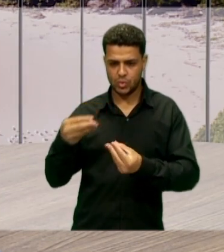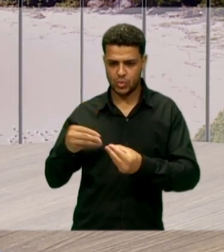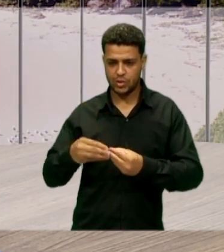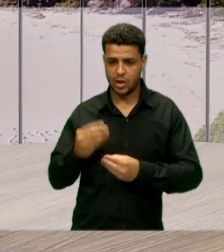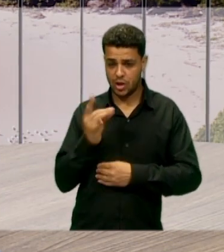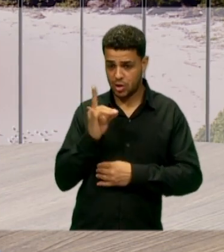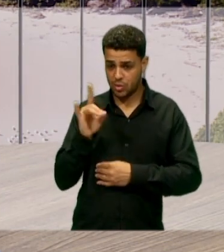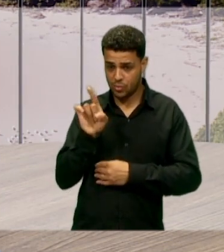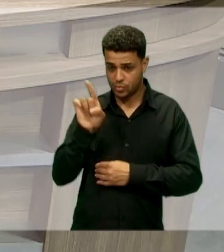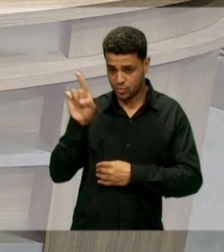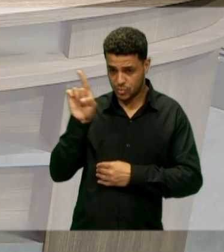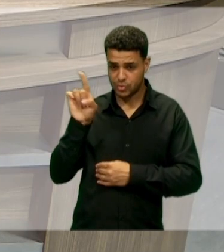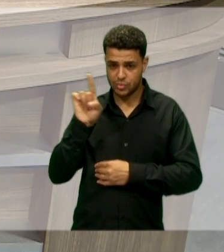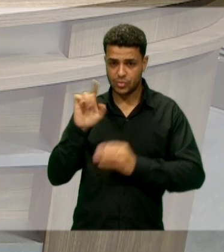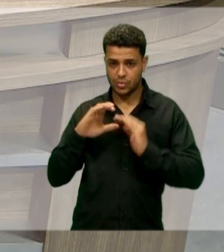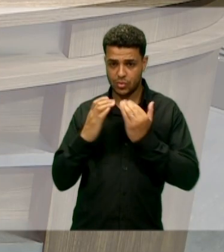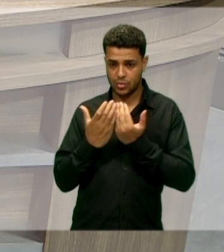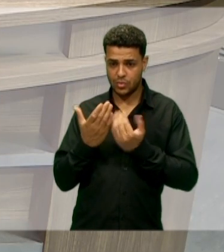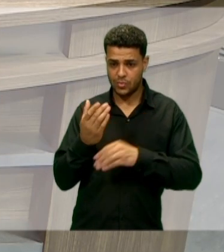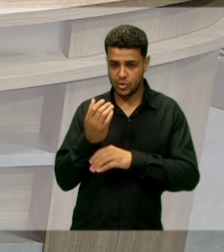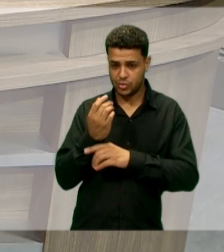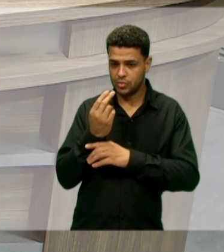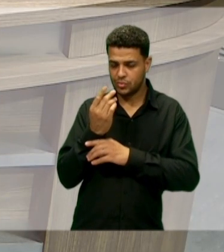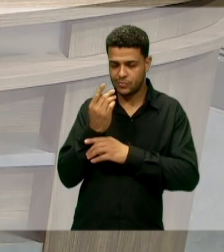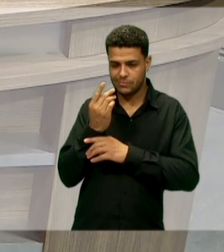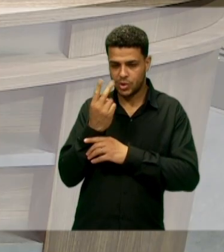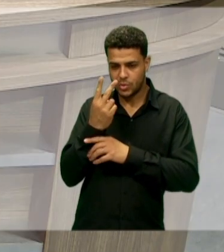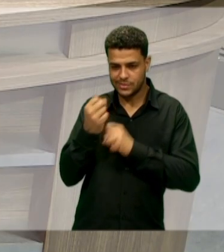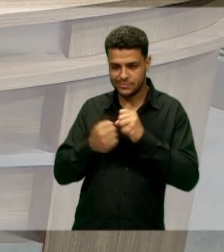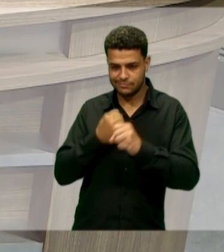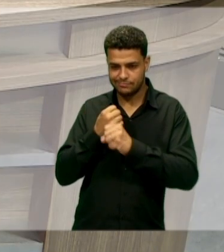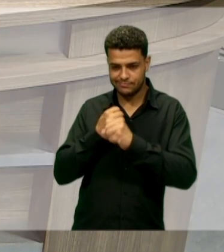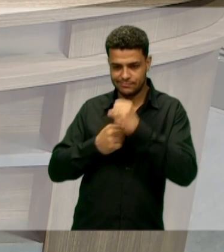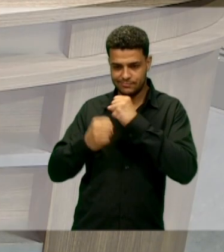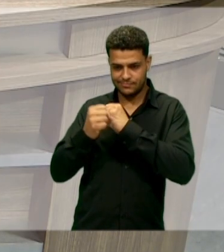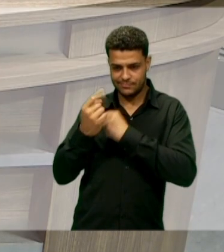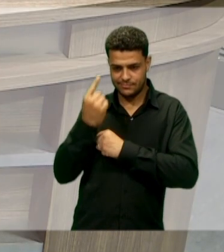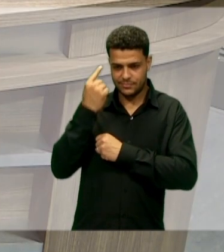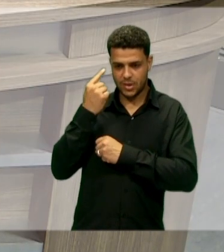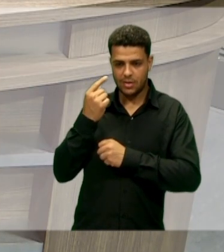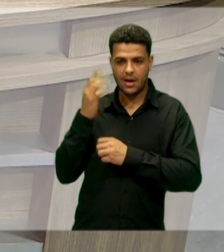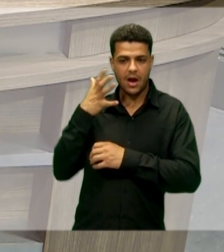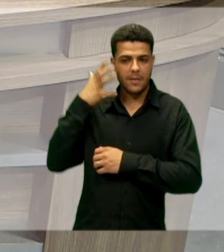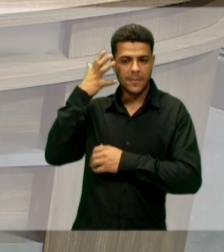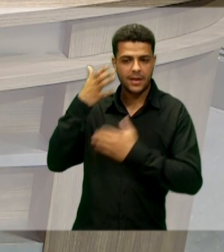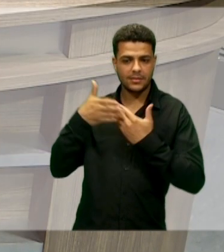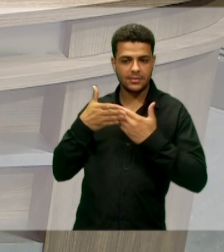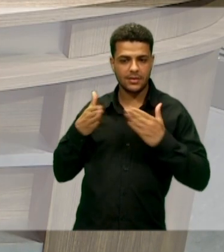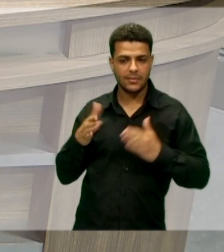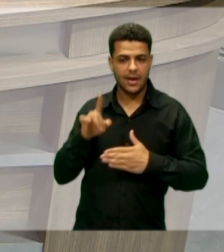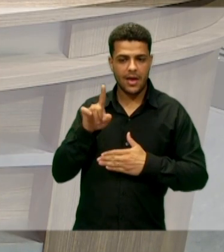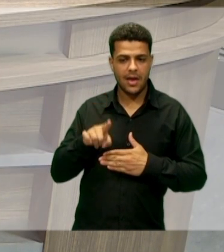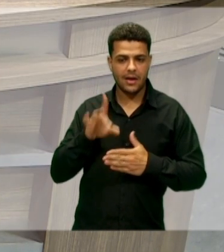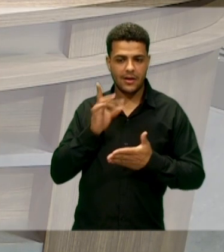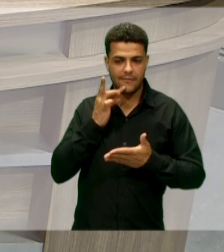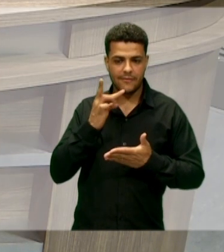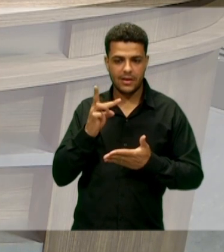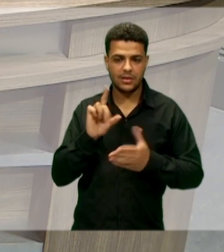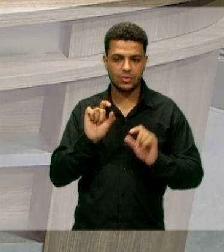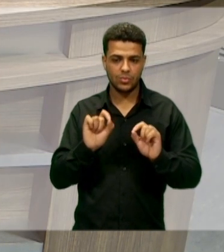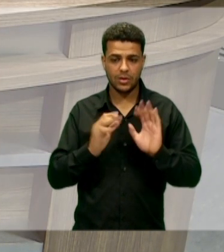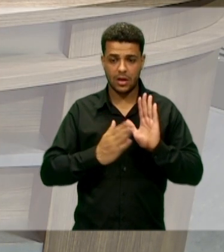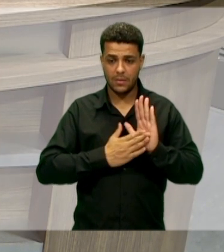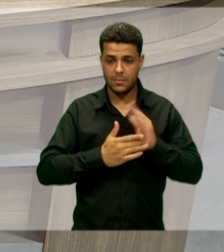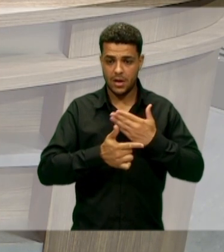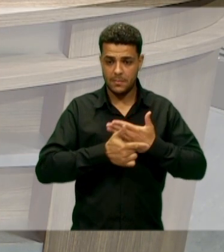no último congresso que eu fui, há 2 anos atrás, eu me lembro que a palestra de abertura era justamente falando sobre o